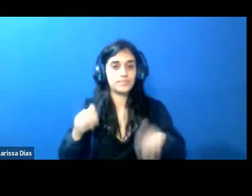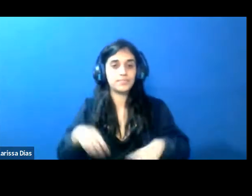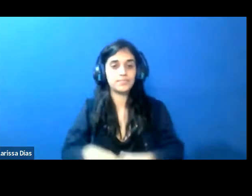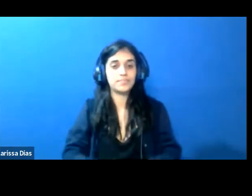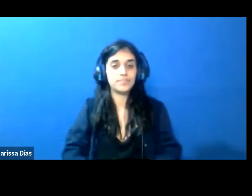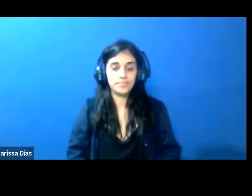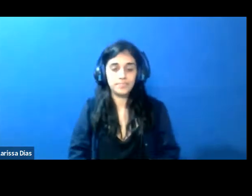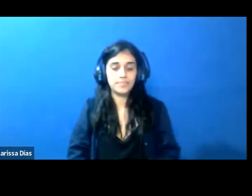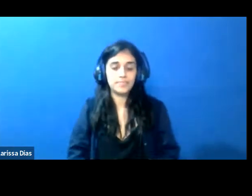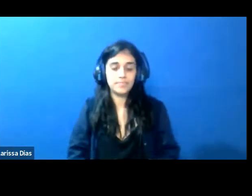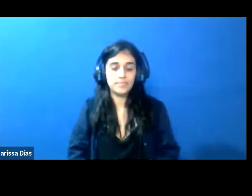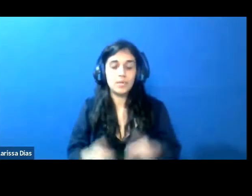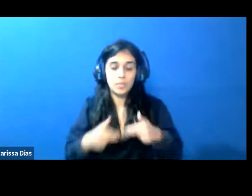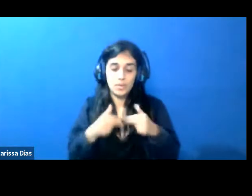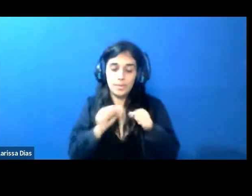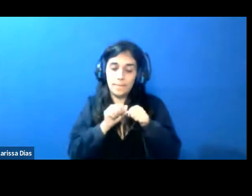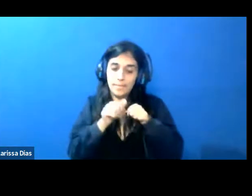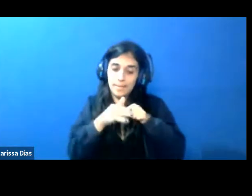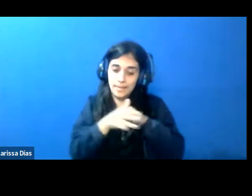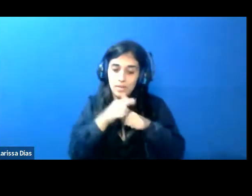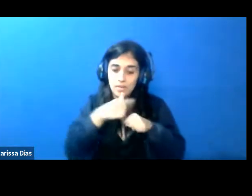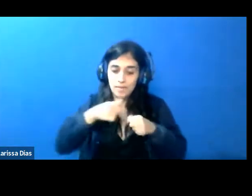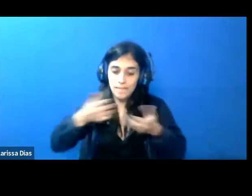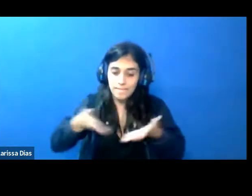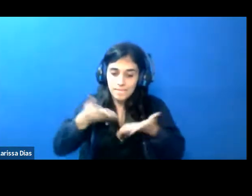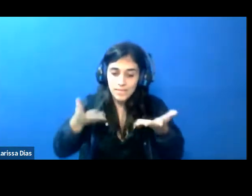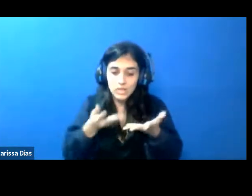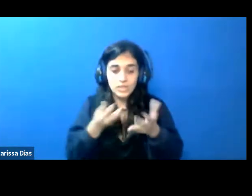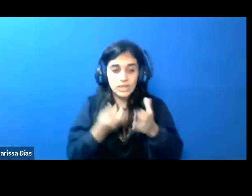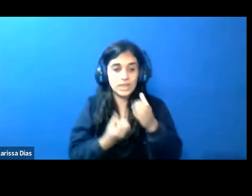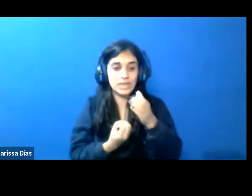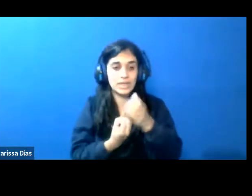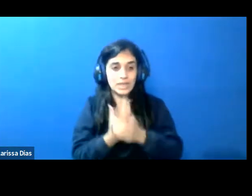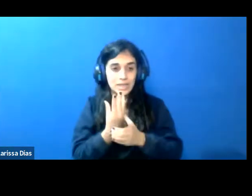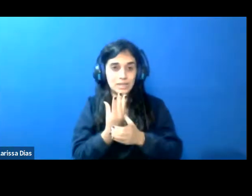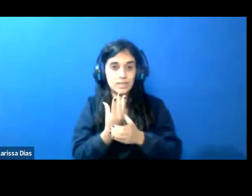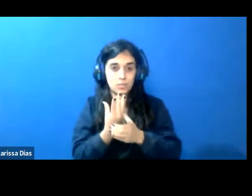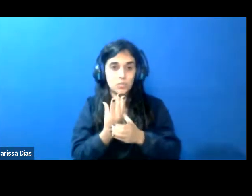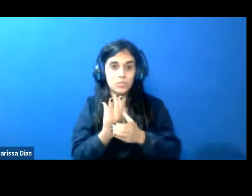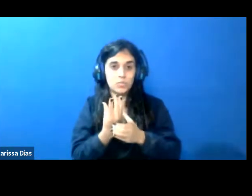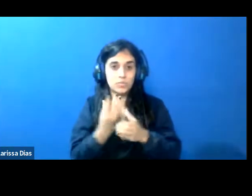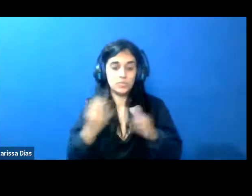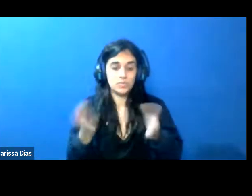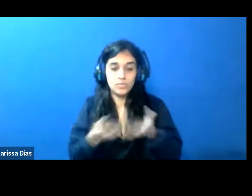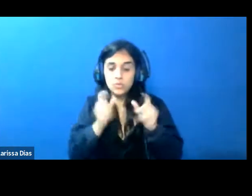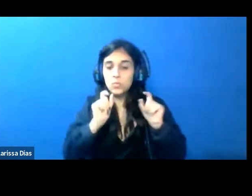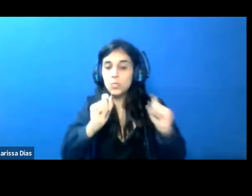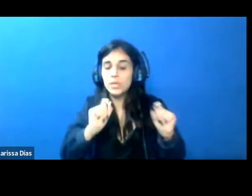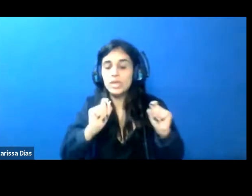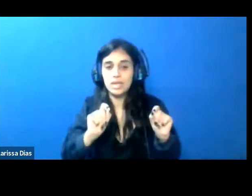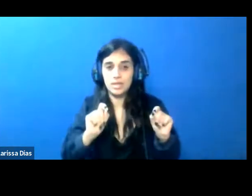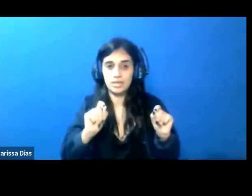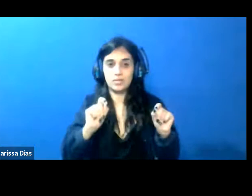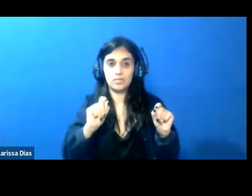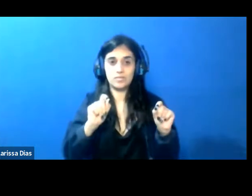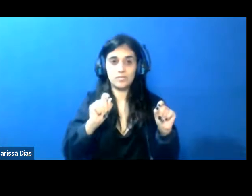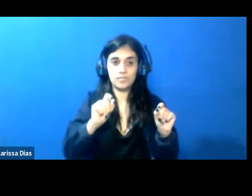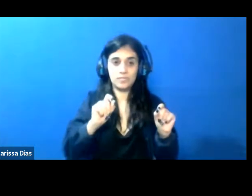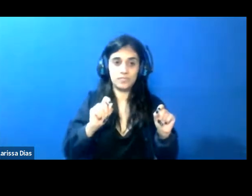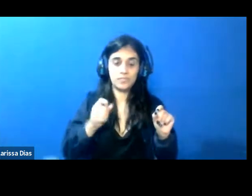pandemia? Nós investimos muito na produção. Digo, investir o quê? Nós